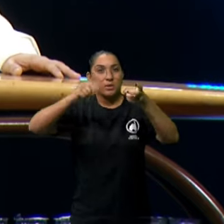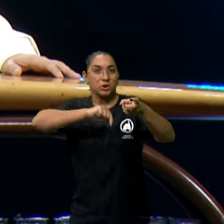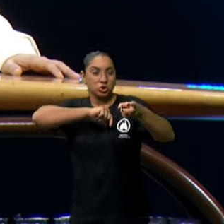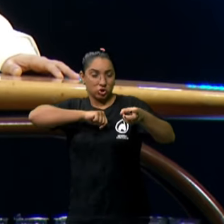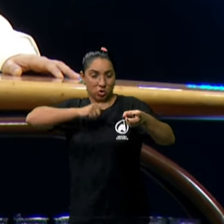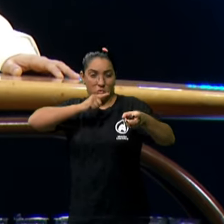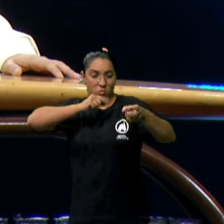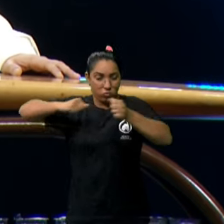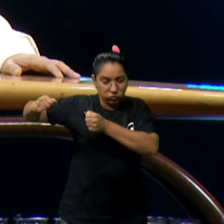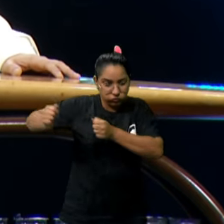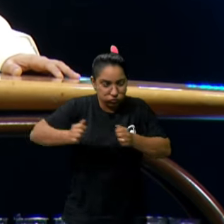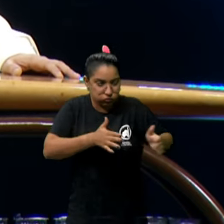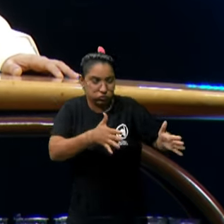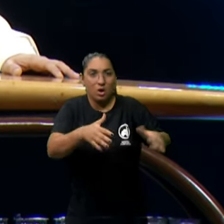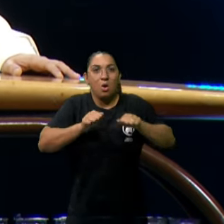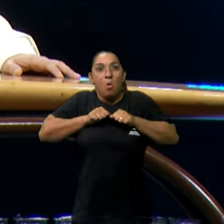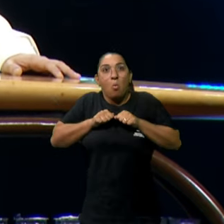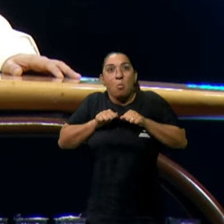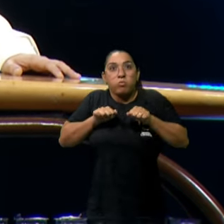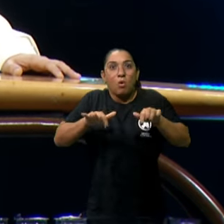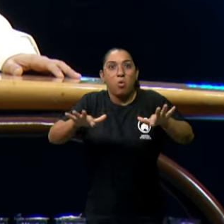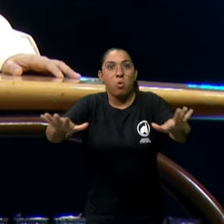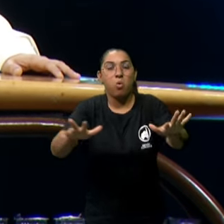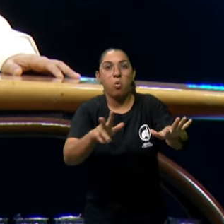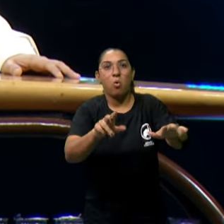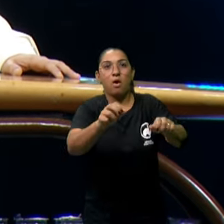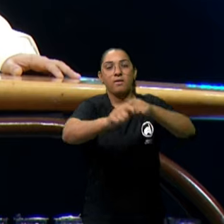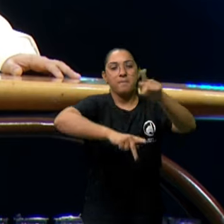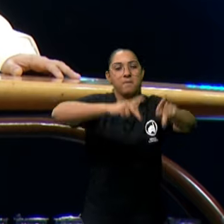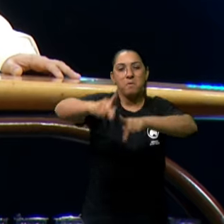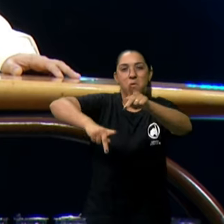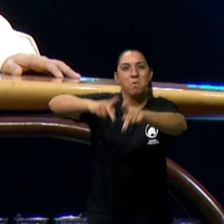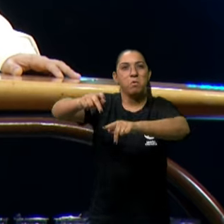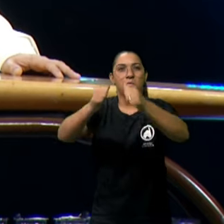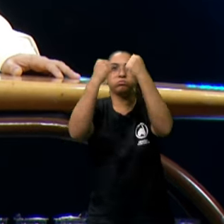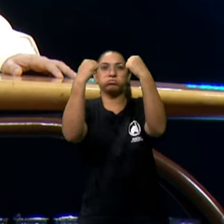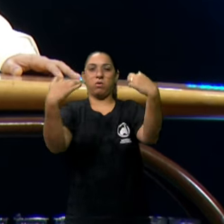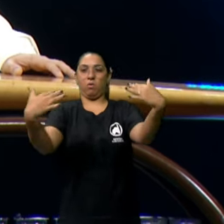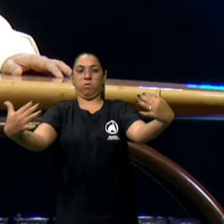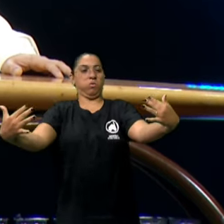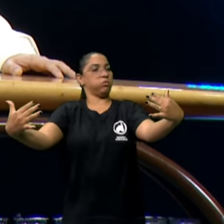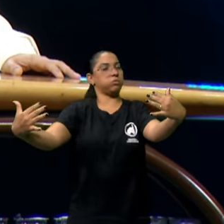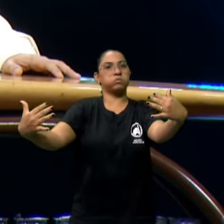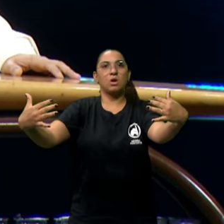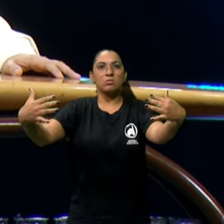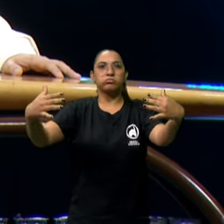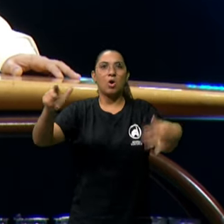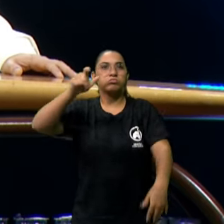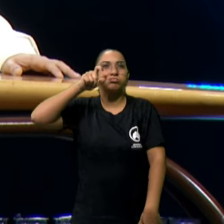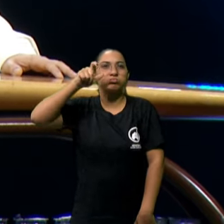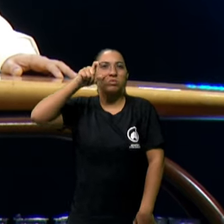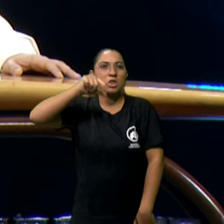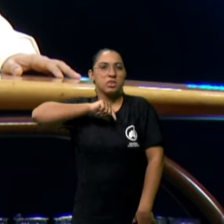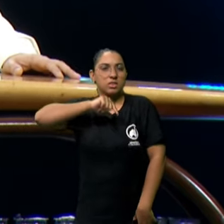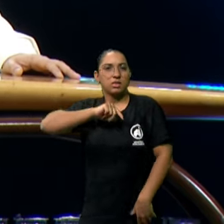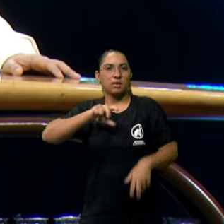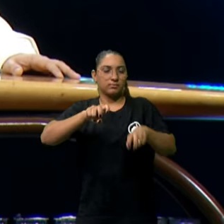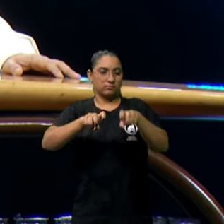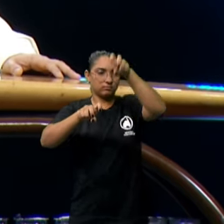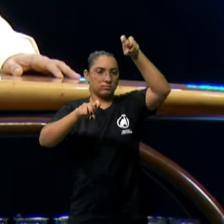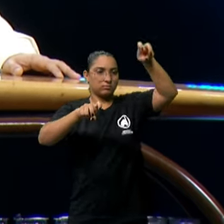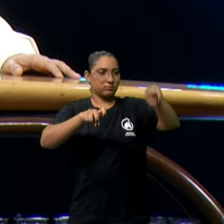saía diante dele em milhares de milhões de milhões assistindo diante dele e o juiz se sentou